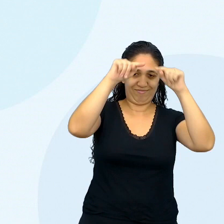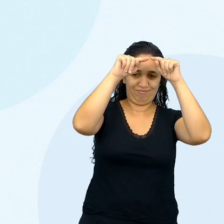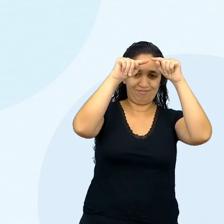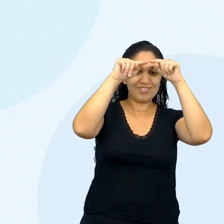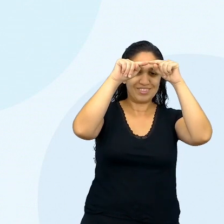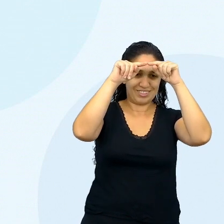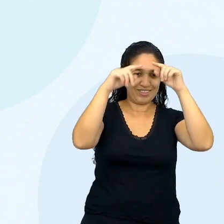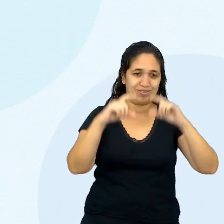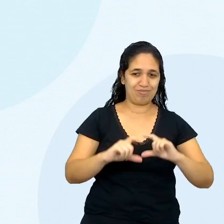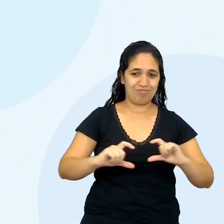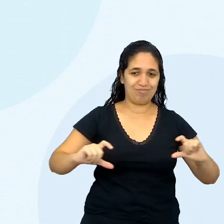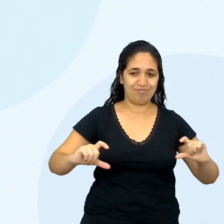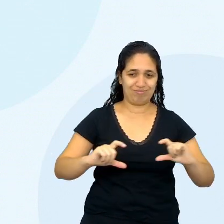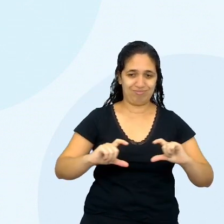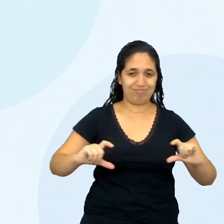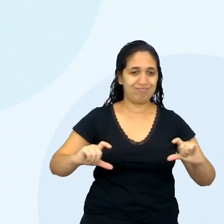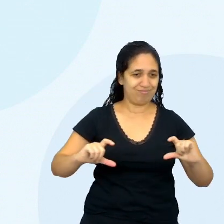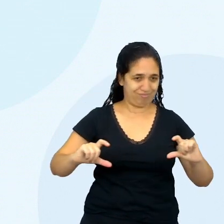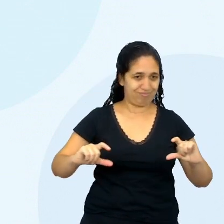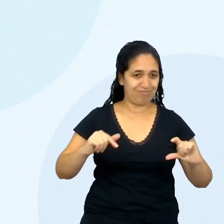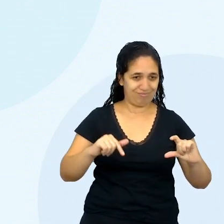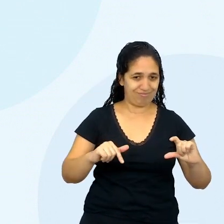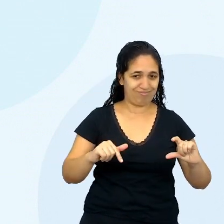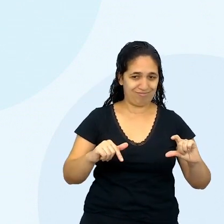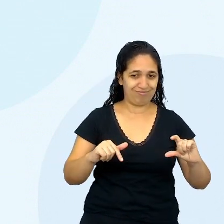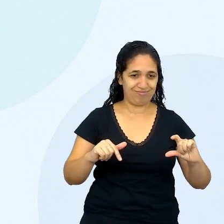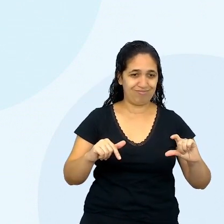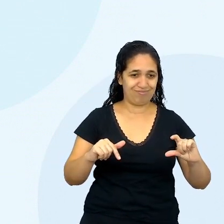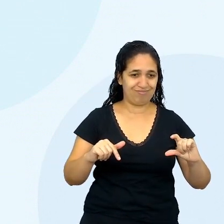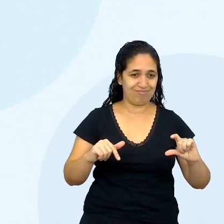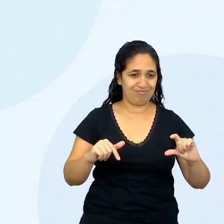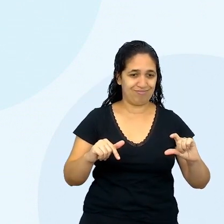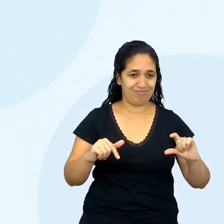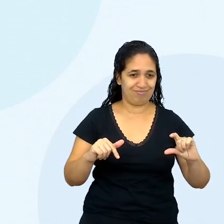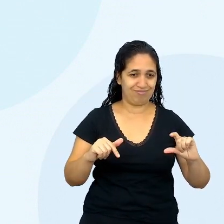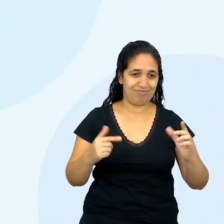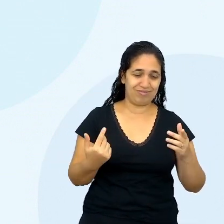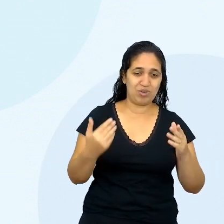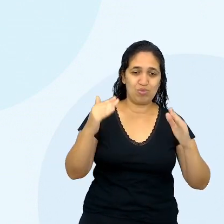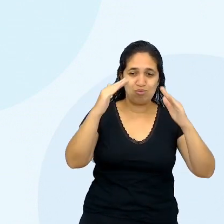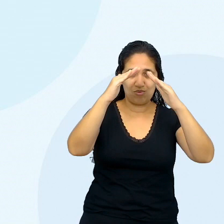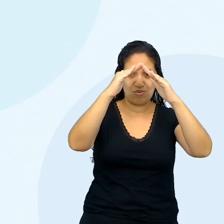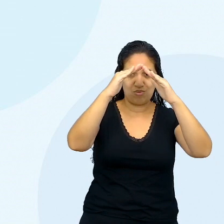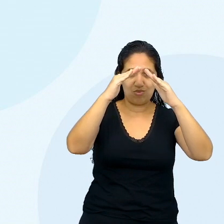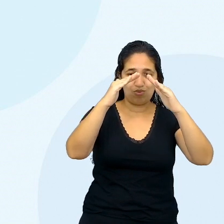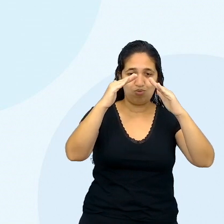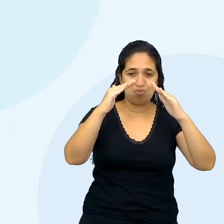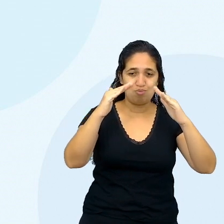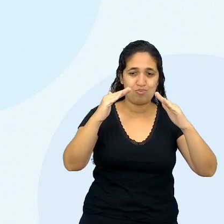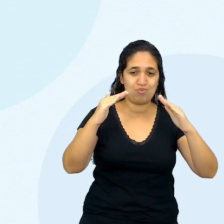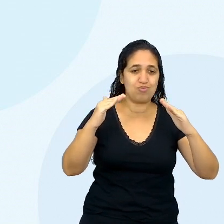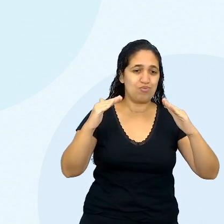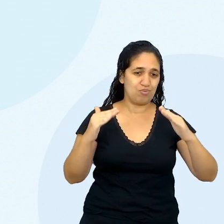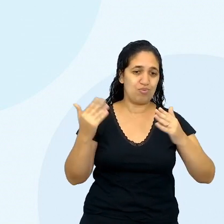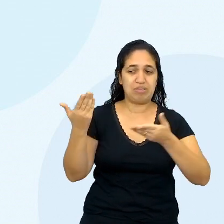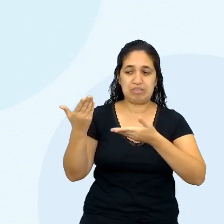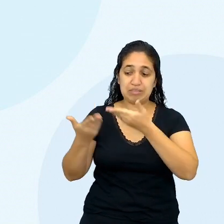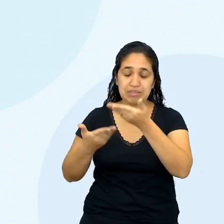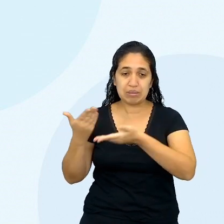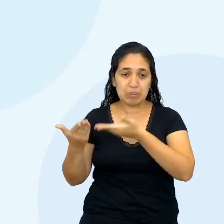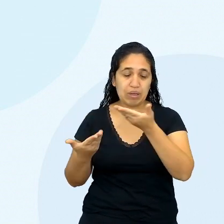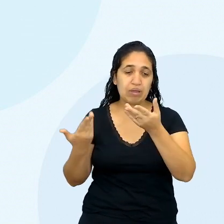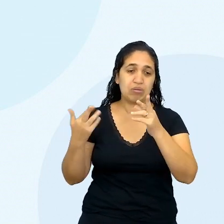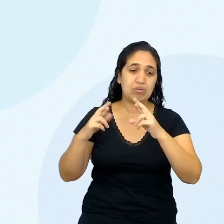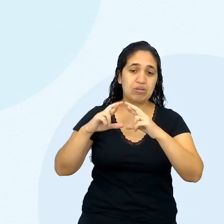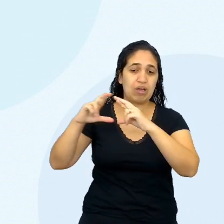tem a maior quantidade de resíduos que vão parar no aterro, e em menor escala, questões de tratamento, de